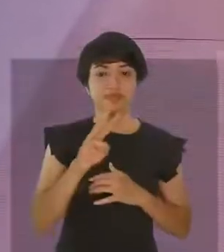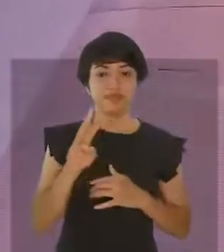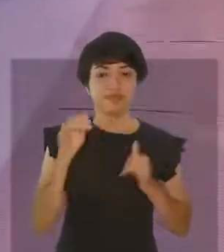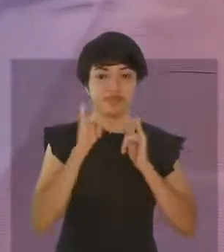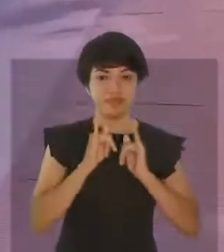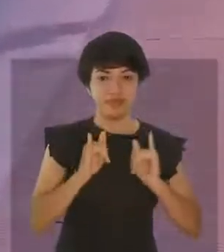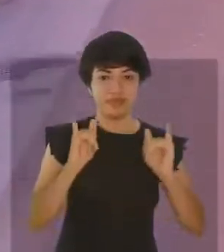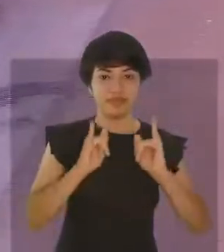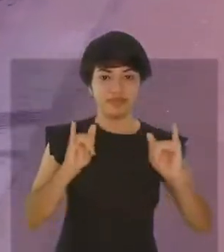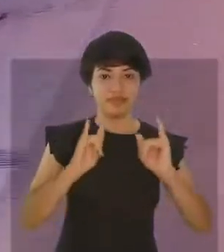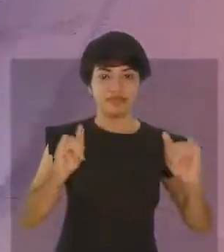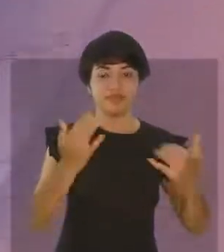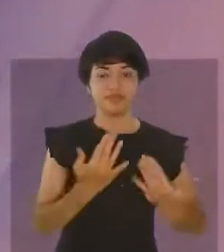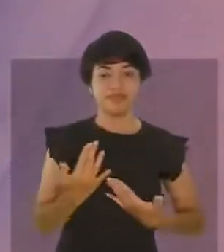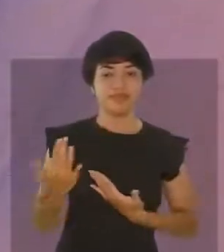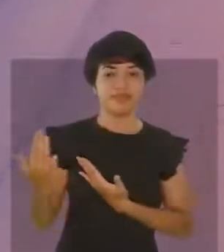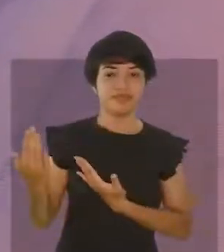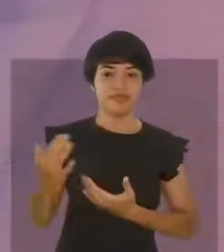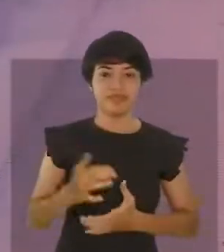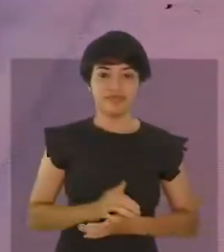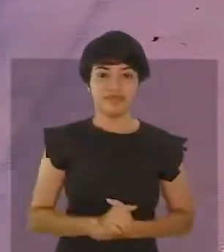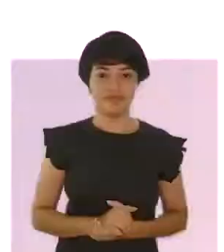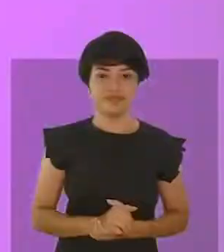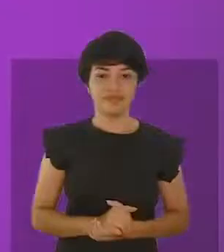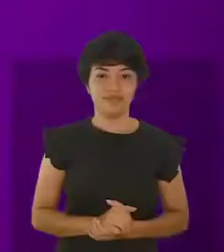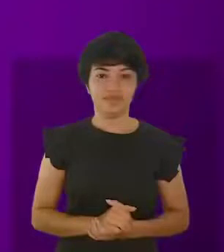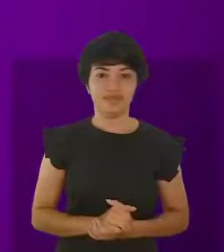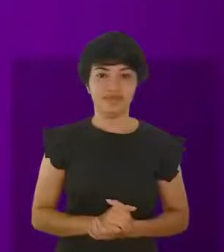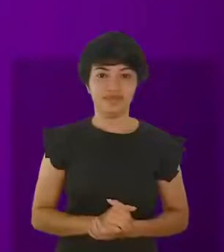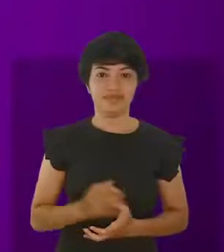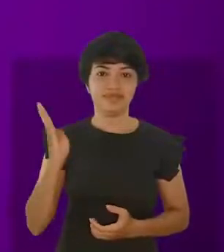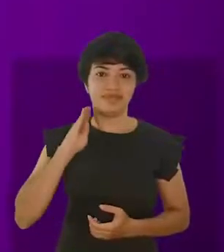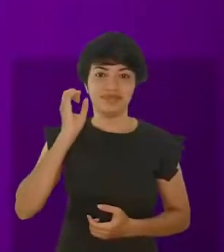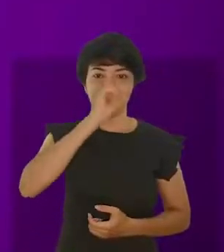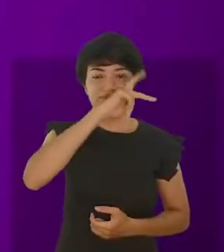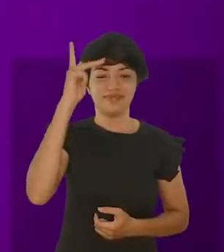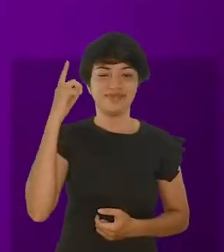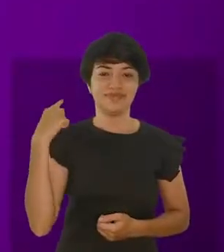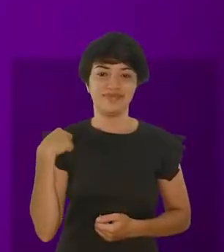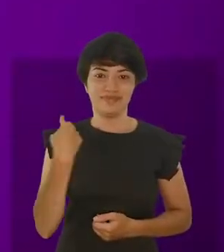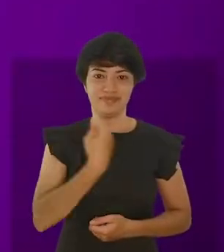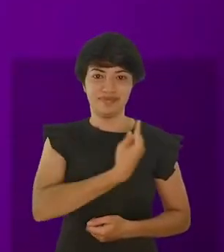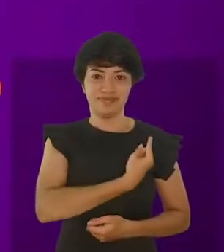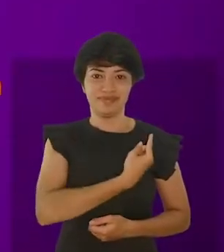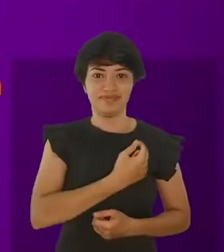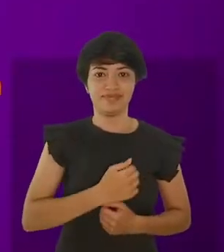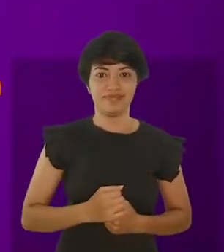notícias. www.agenciabelém.com.br. Belém, Prefeitura da Nossa Gente.